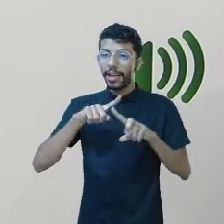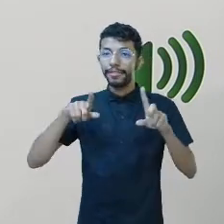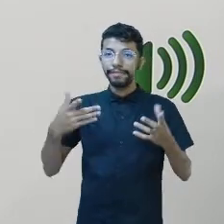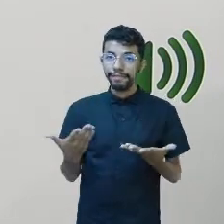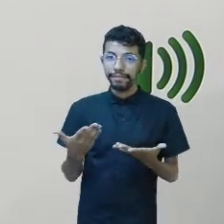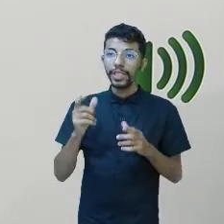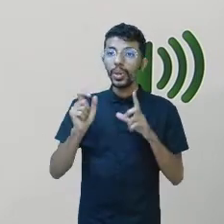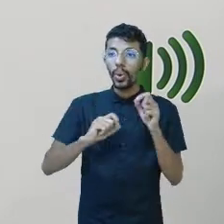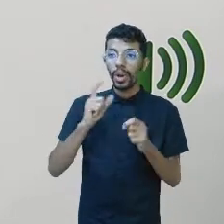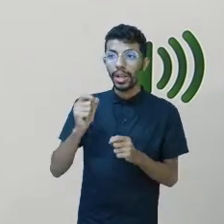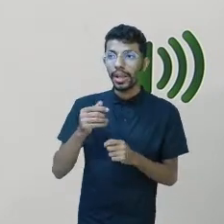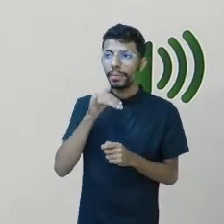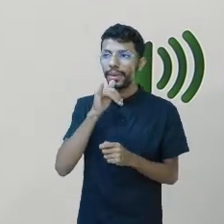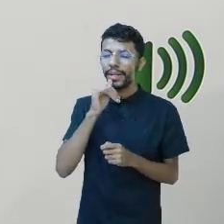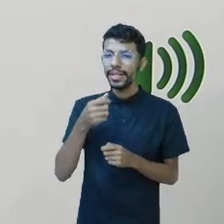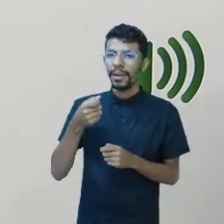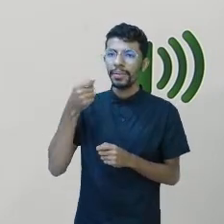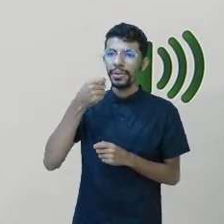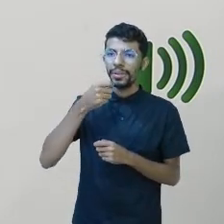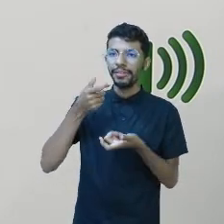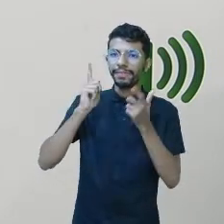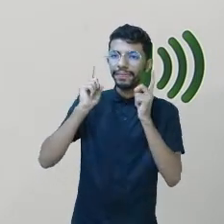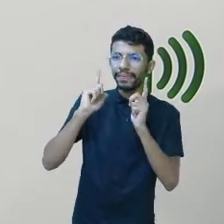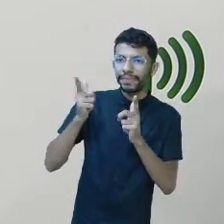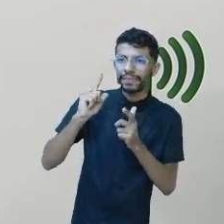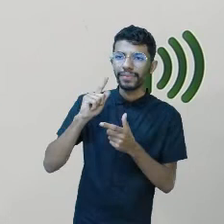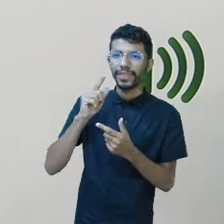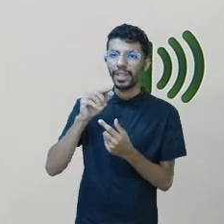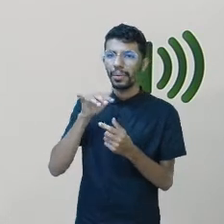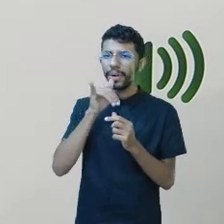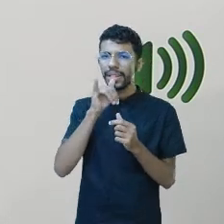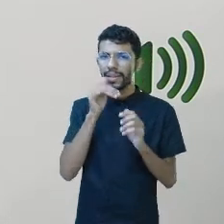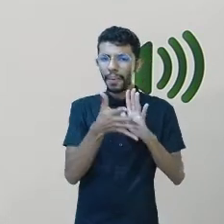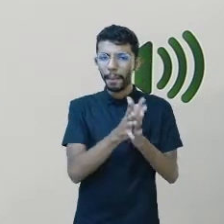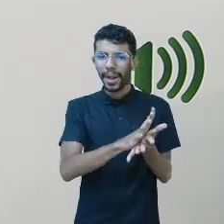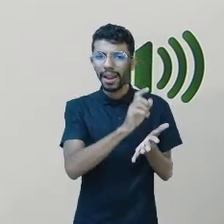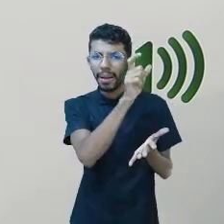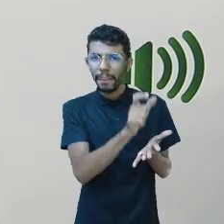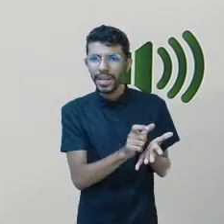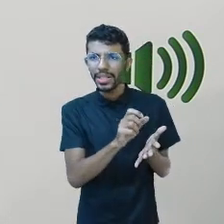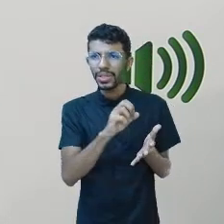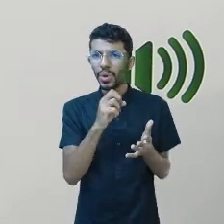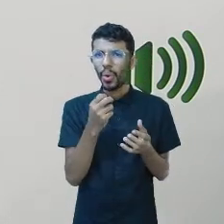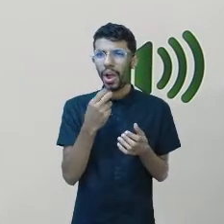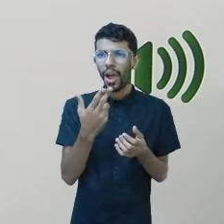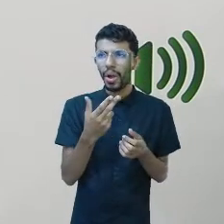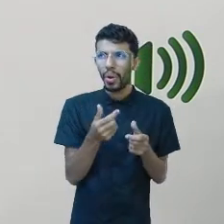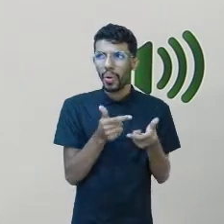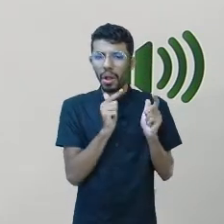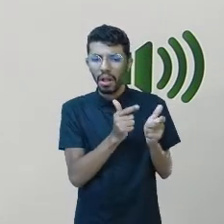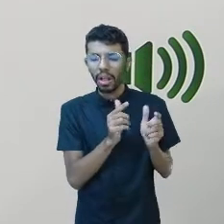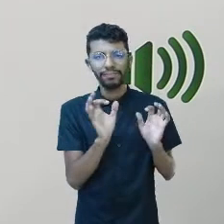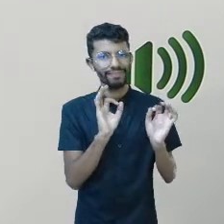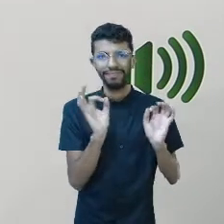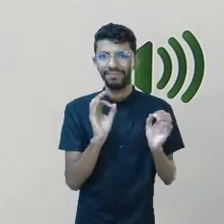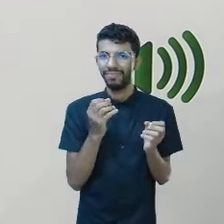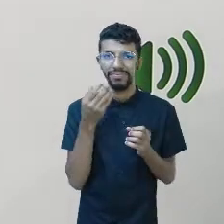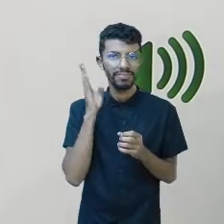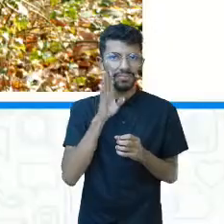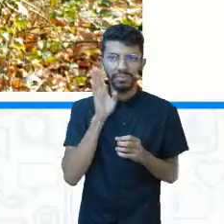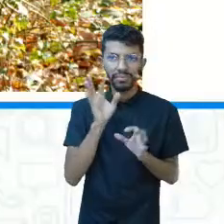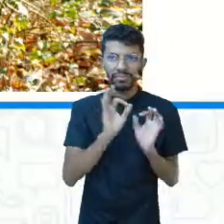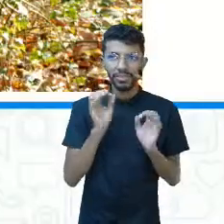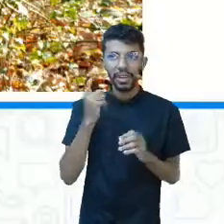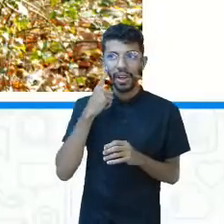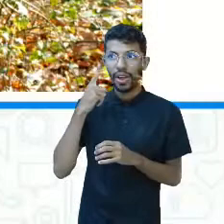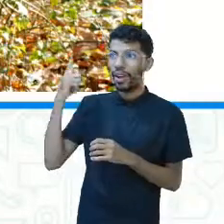é, apelidando alguém ou humilhando alguém. Então, a gente vai ver isso aqui também na aula, tá certo? Vamos continuar. Veja que a